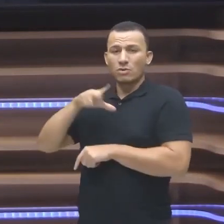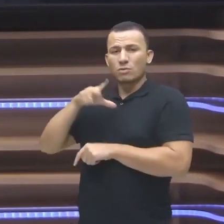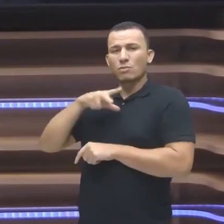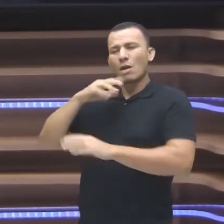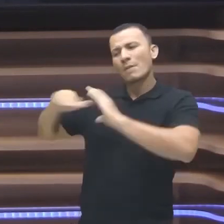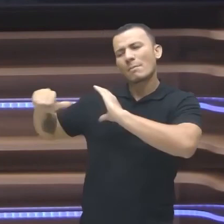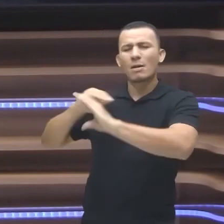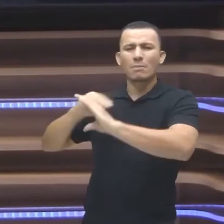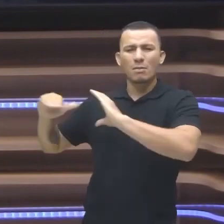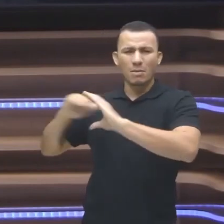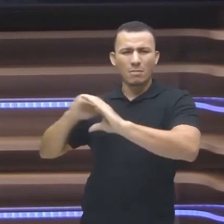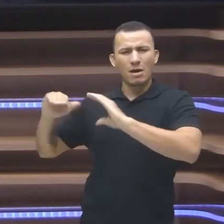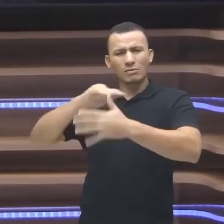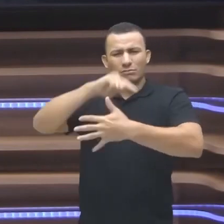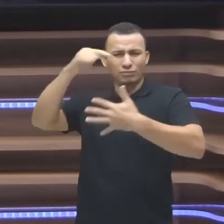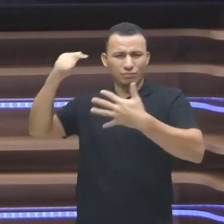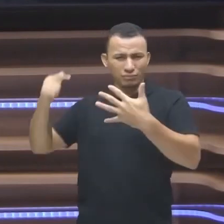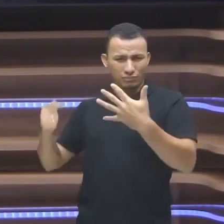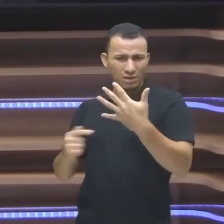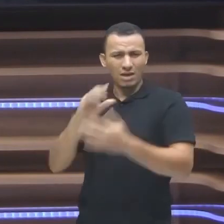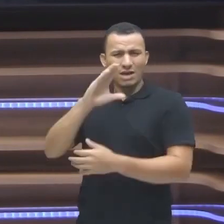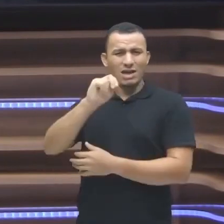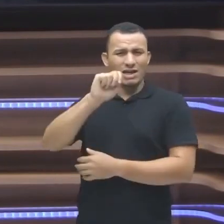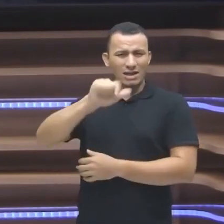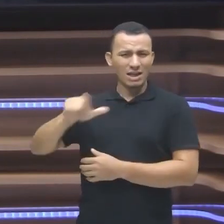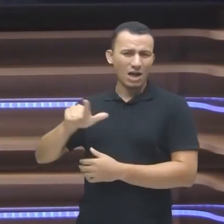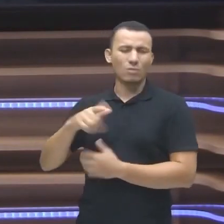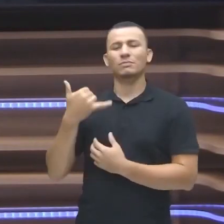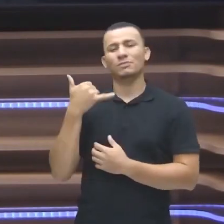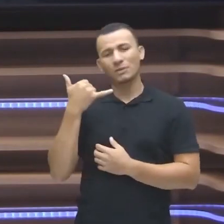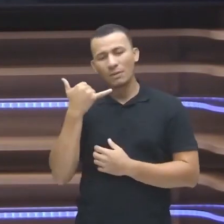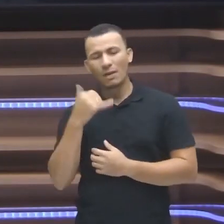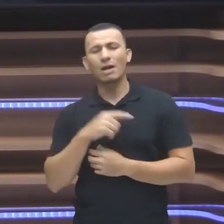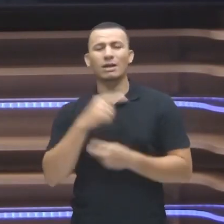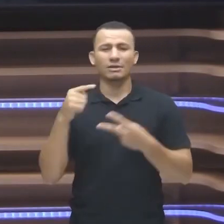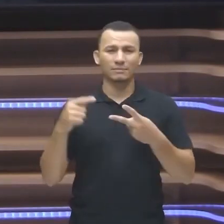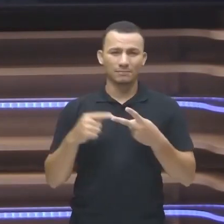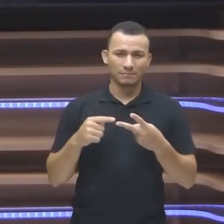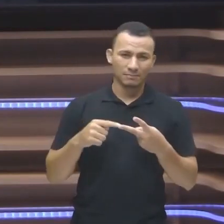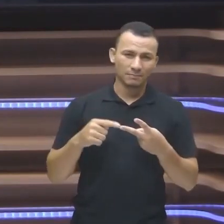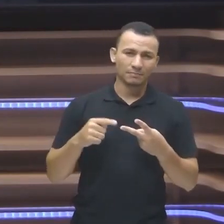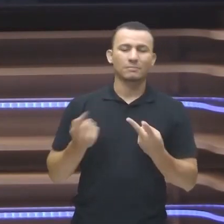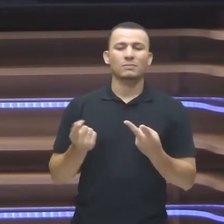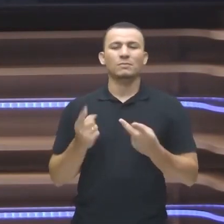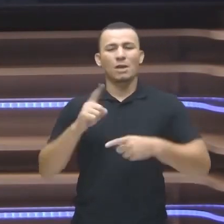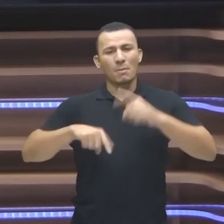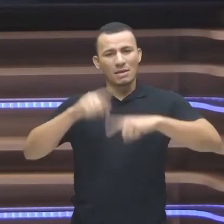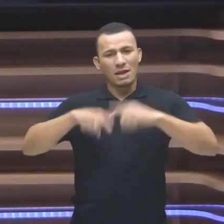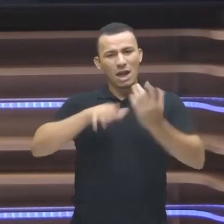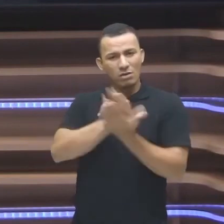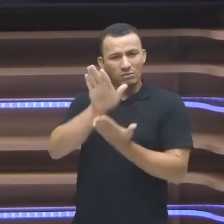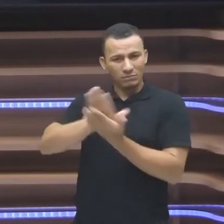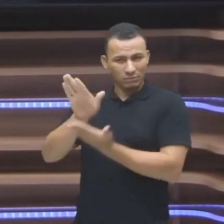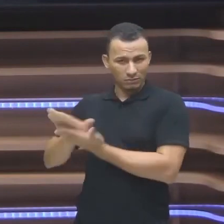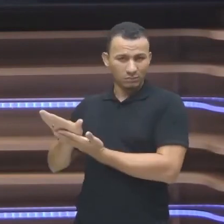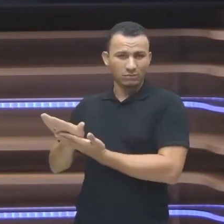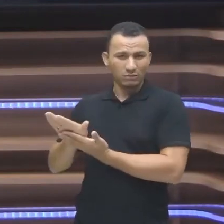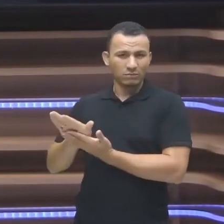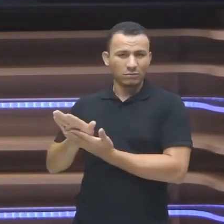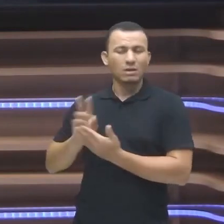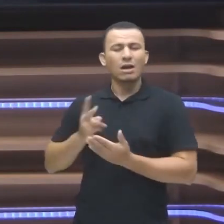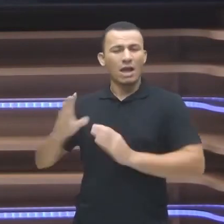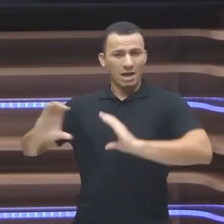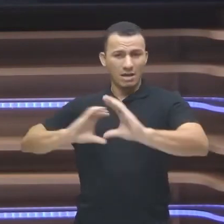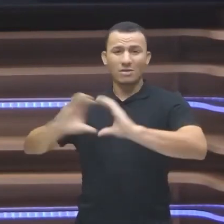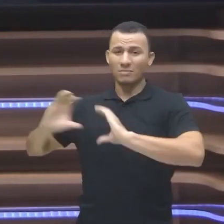em vários canais. Como assim, professora? Via celular, ou um material impresso, ele vai estar se comunicando.